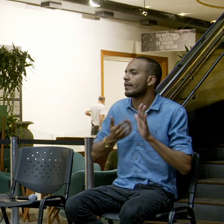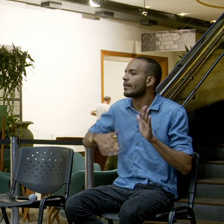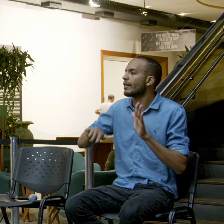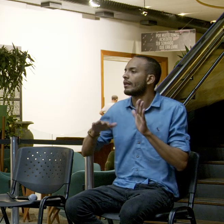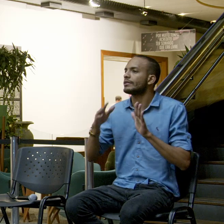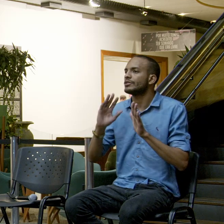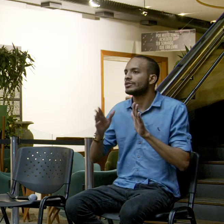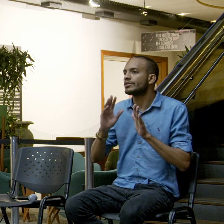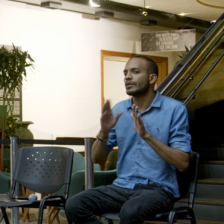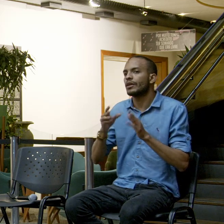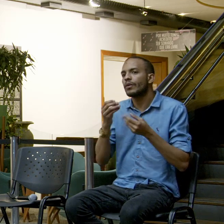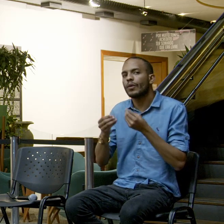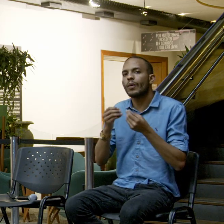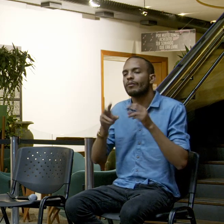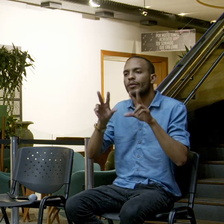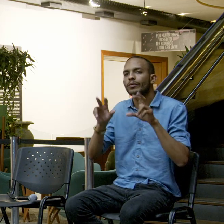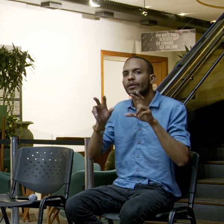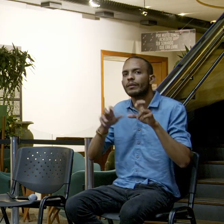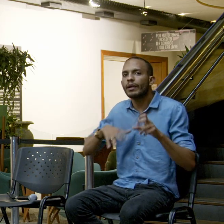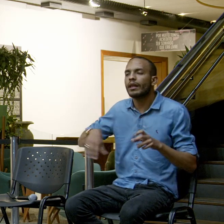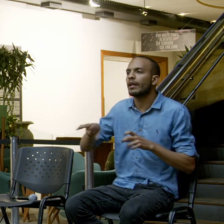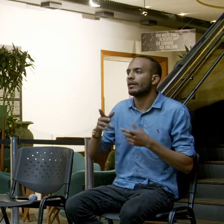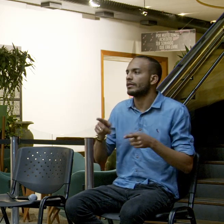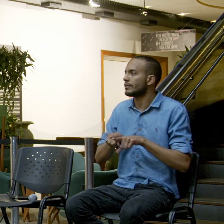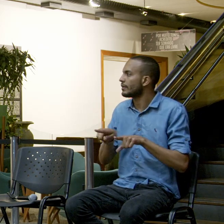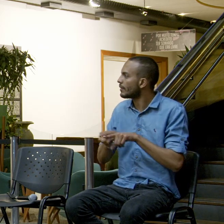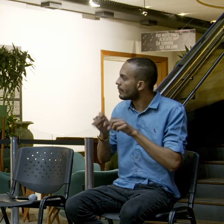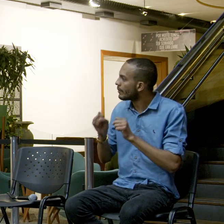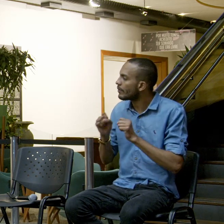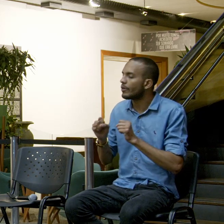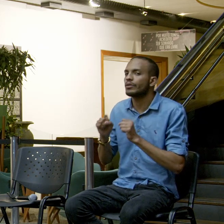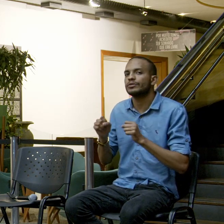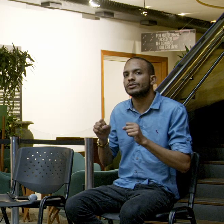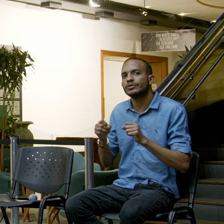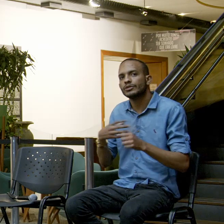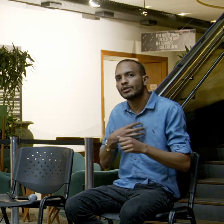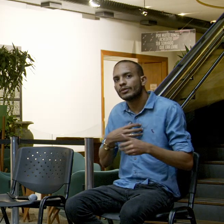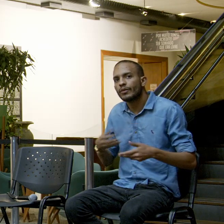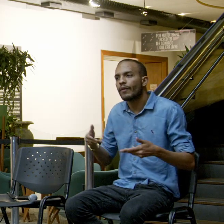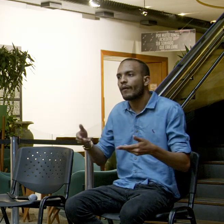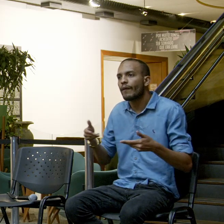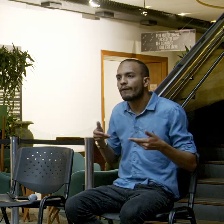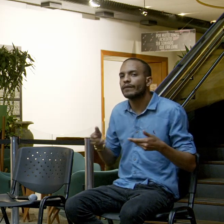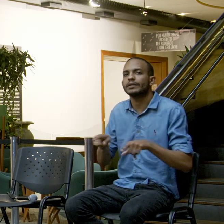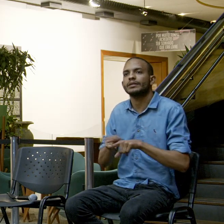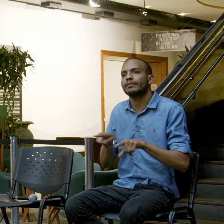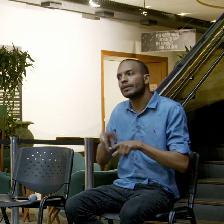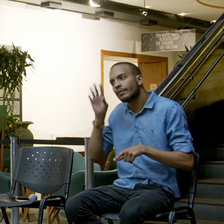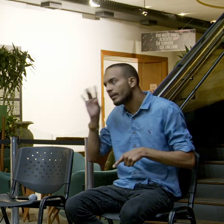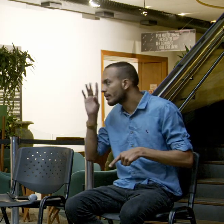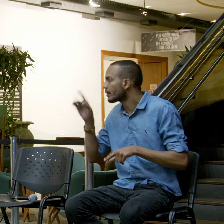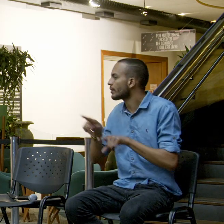tentamos enfatizar desde o título da própria exposição, que pode ser um convite, uma sedução, mas também um silenciamento,